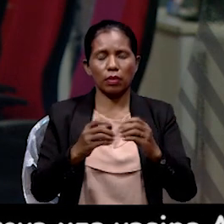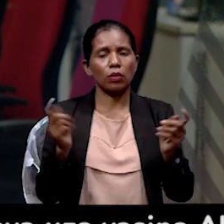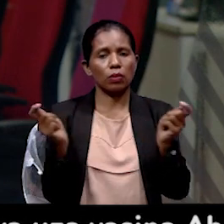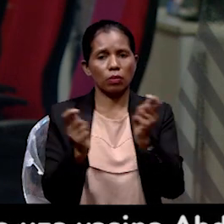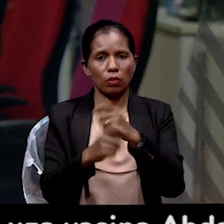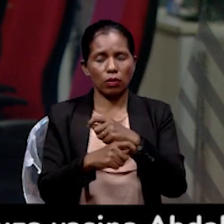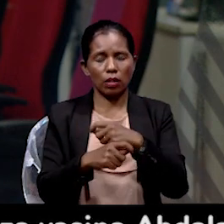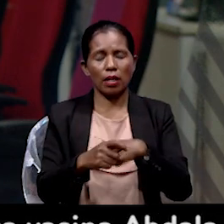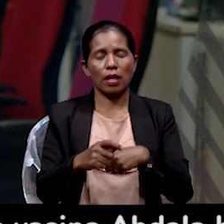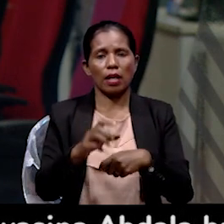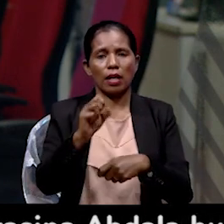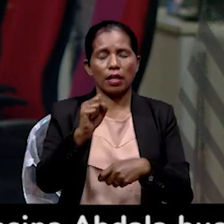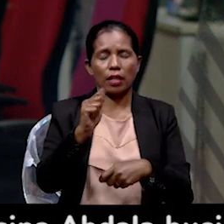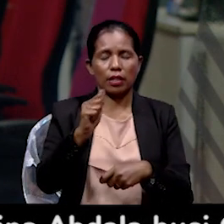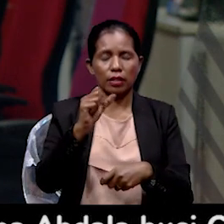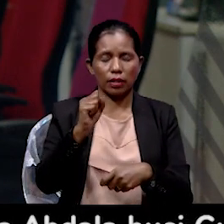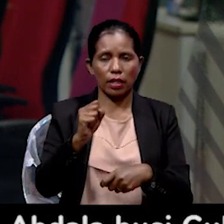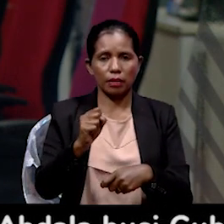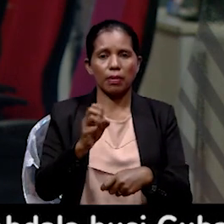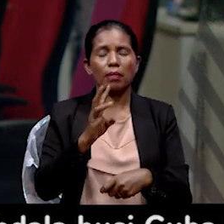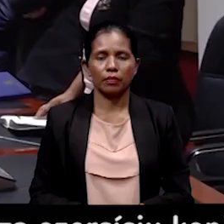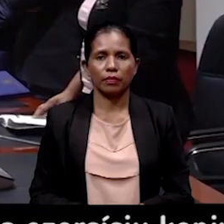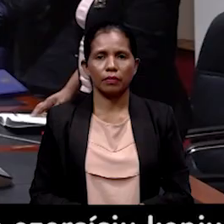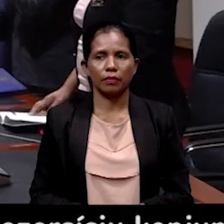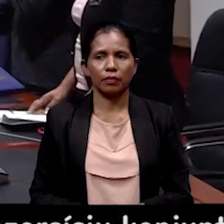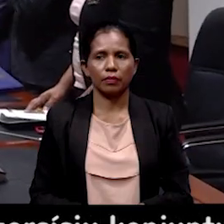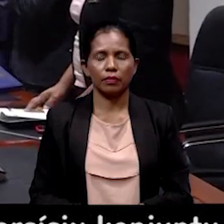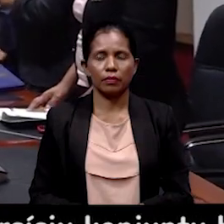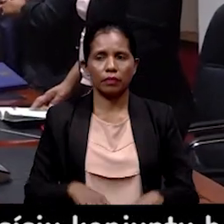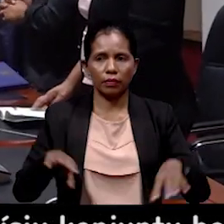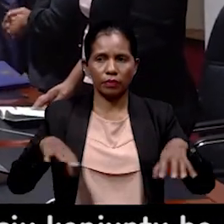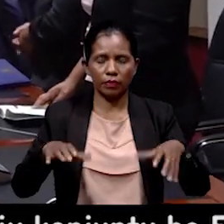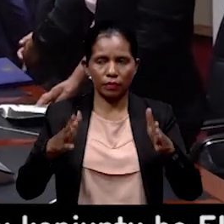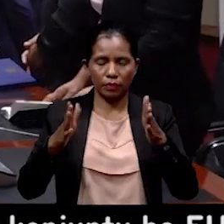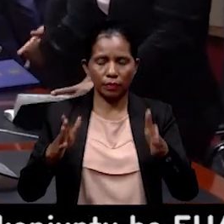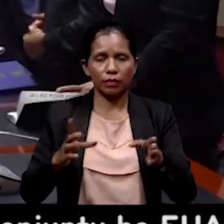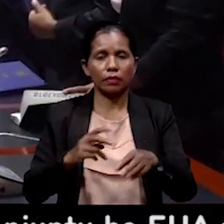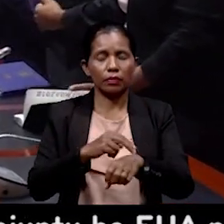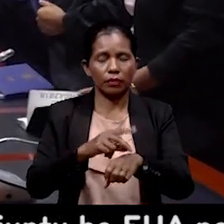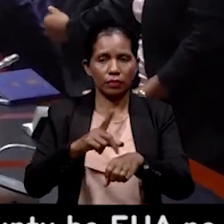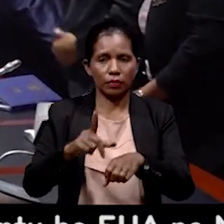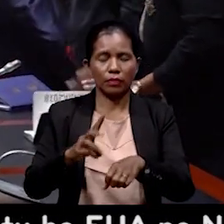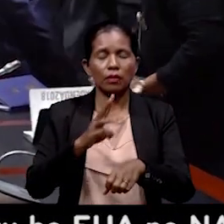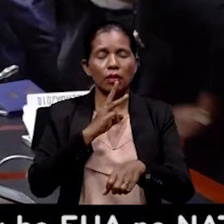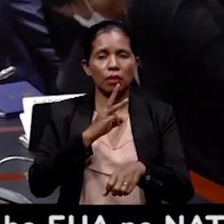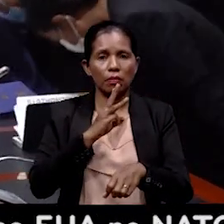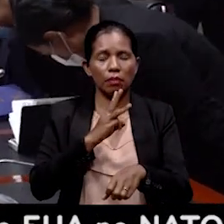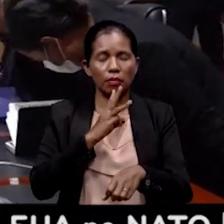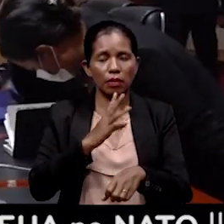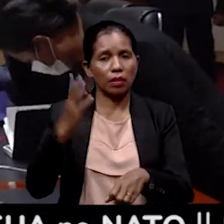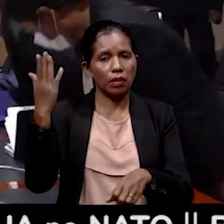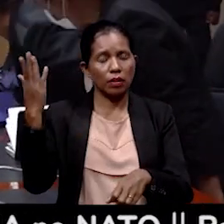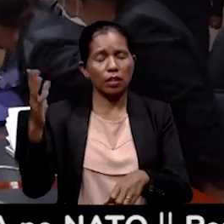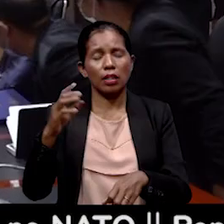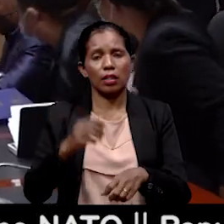transformação SAS ba BTLEP. Funcionário Direção Nacional Serviço Água no Saneamento terça semana